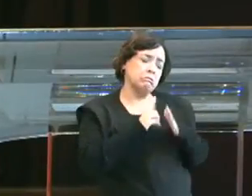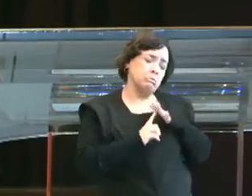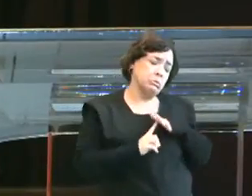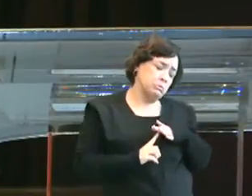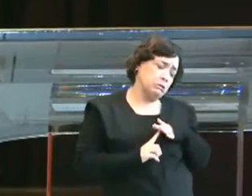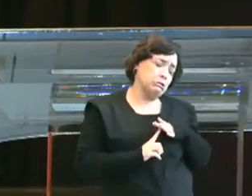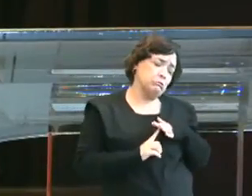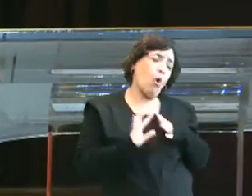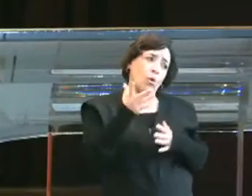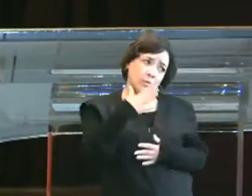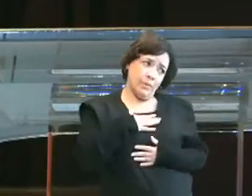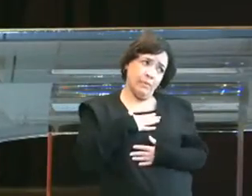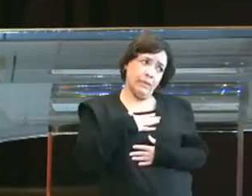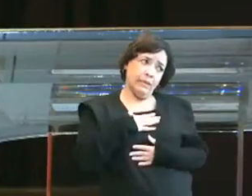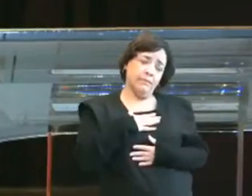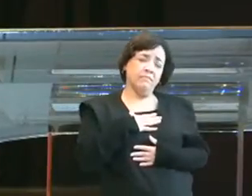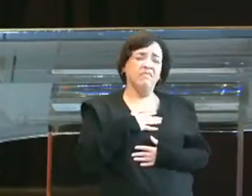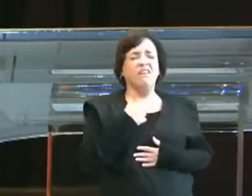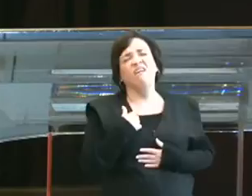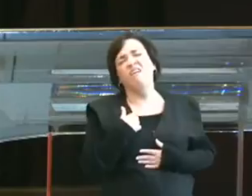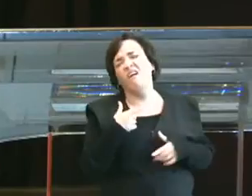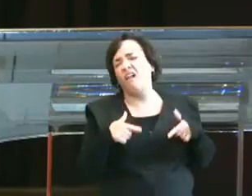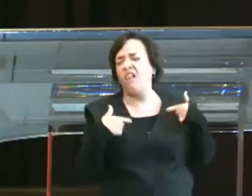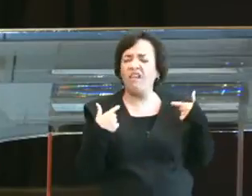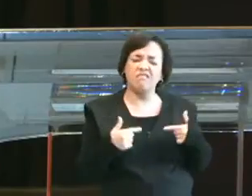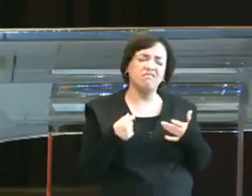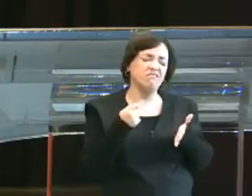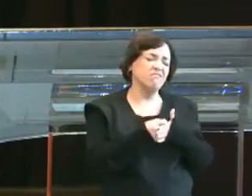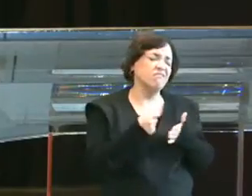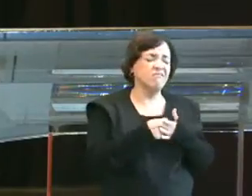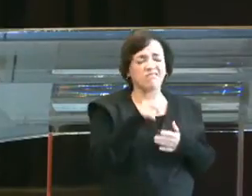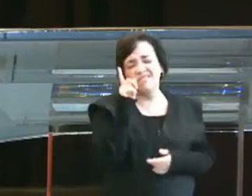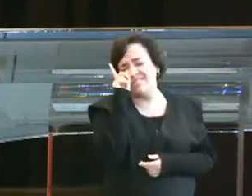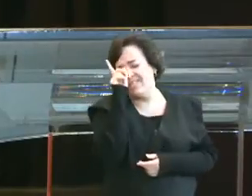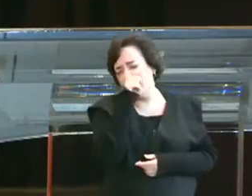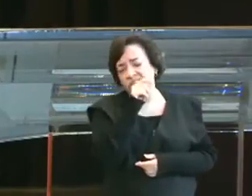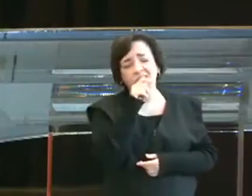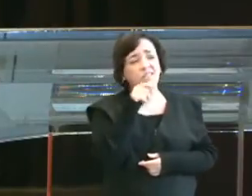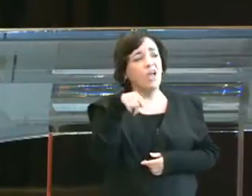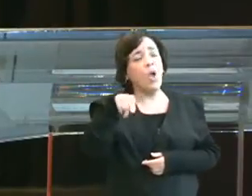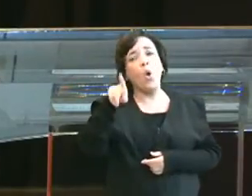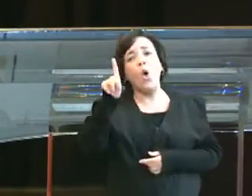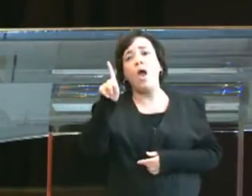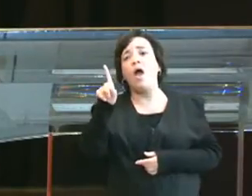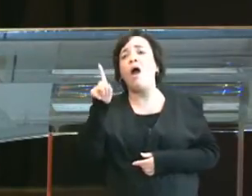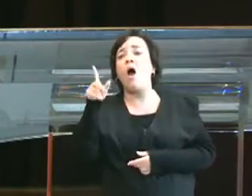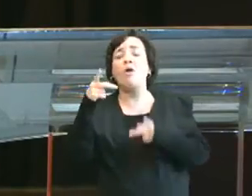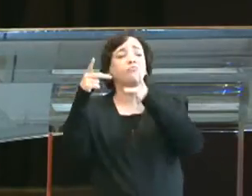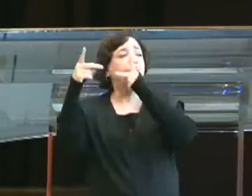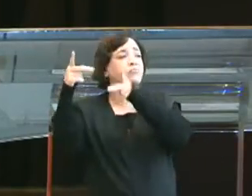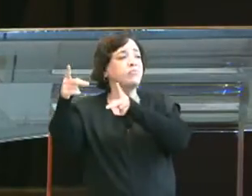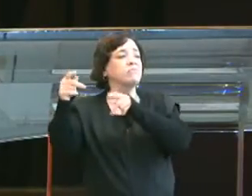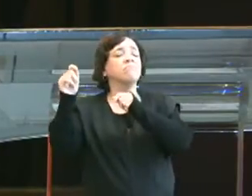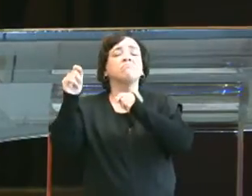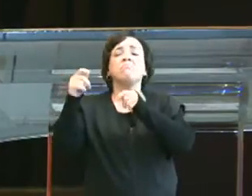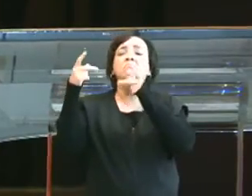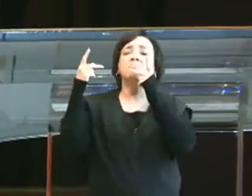deprimido, um tempo de lutas. Eu ia pregar fora no outro lugar, o pastor Paulo Davi me